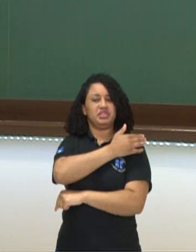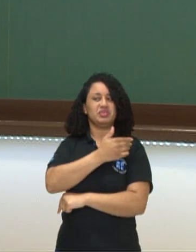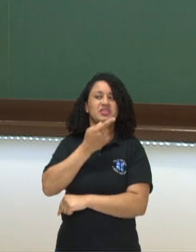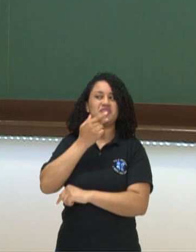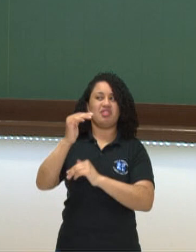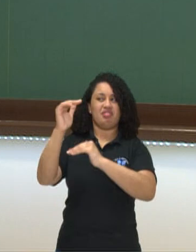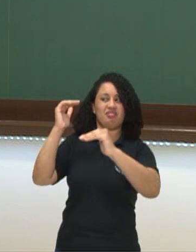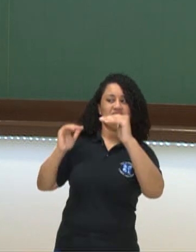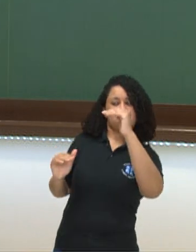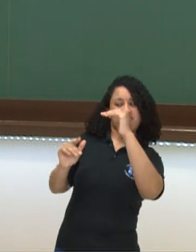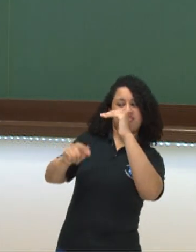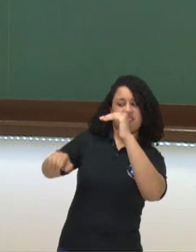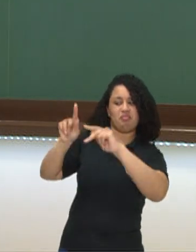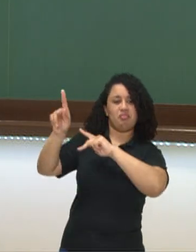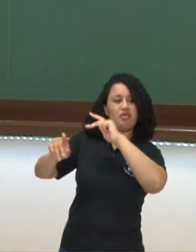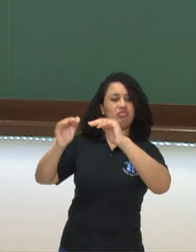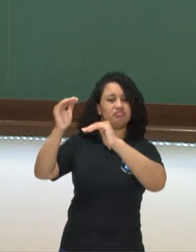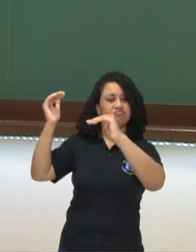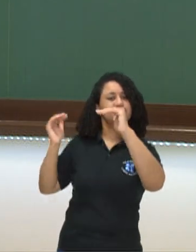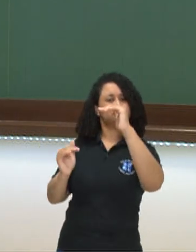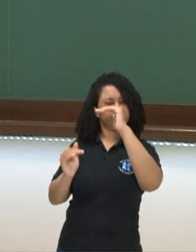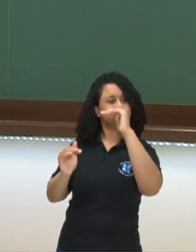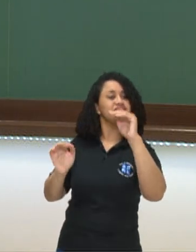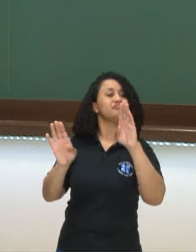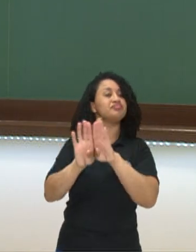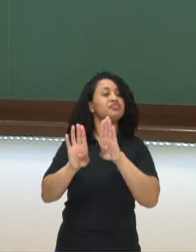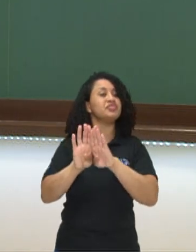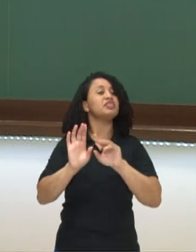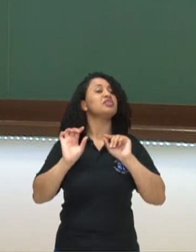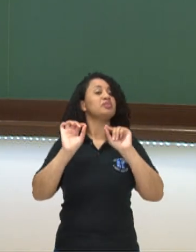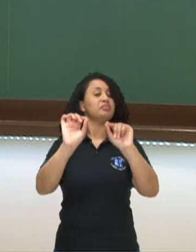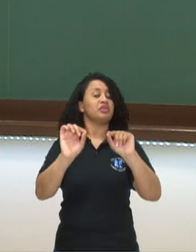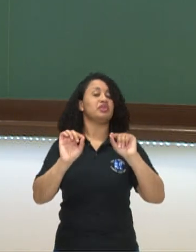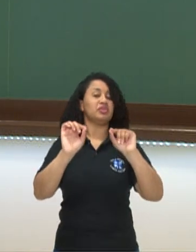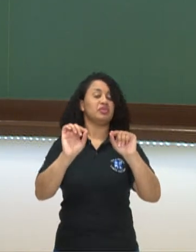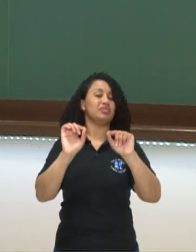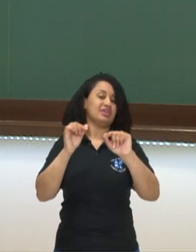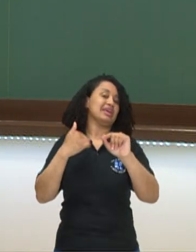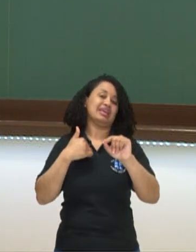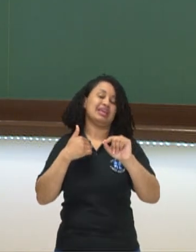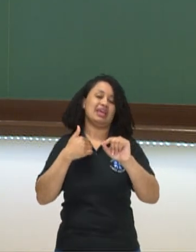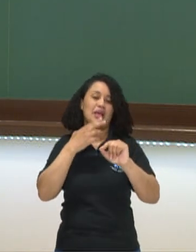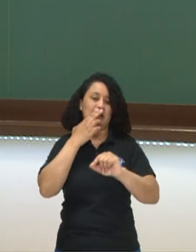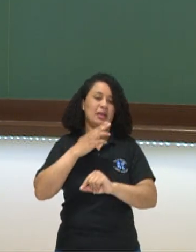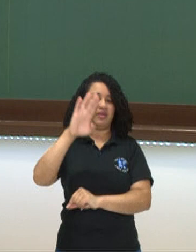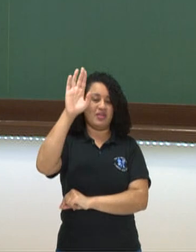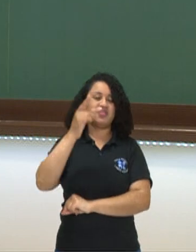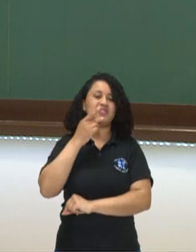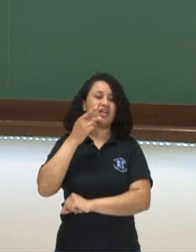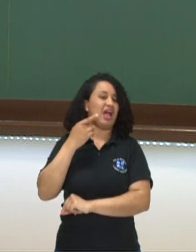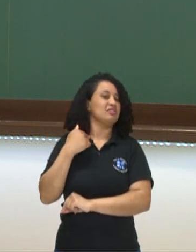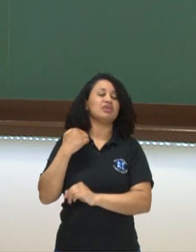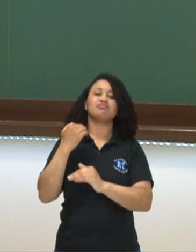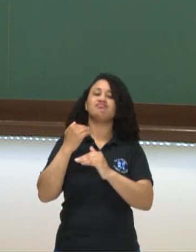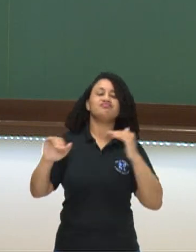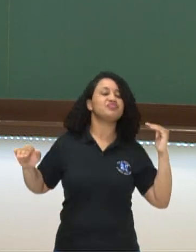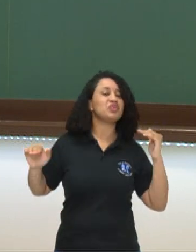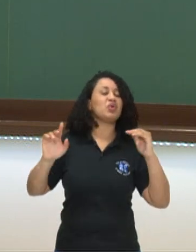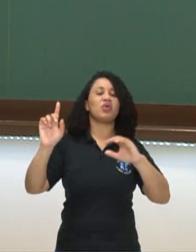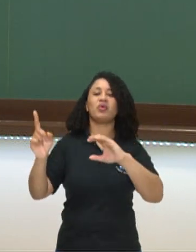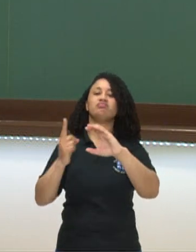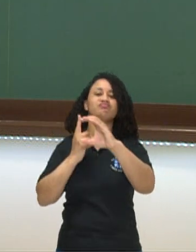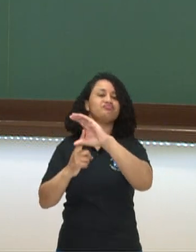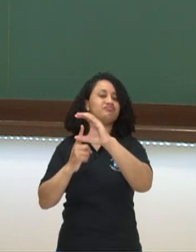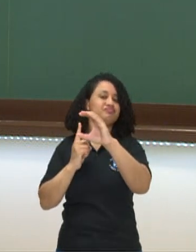inferior pelos alemães. E, claro, o motivo sempre exaltado pelo Hitler, o anticomunismo, eliminar